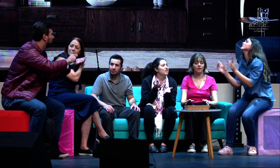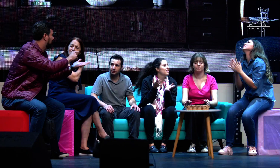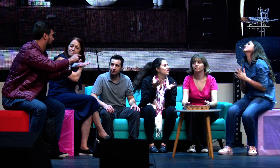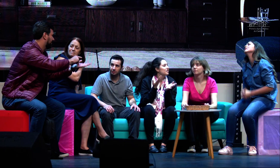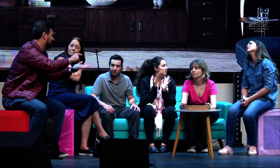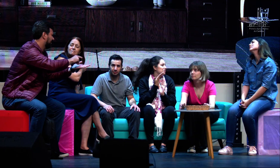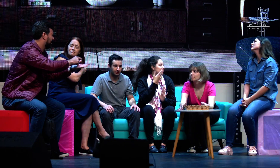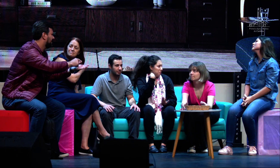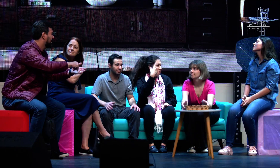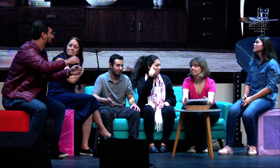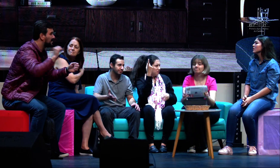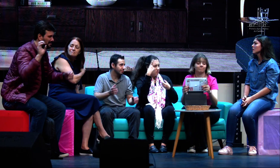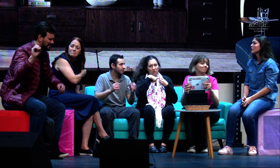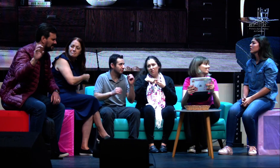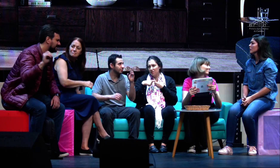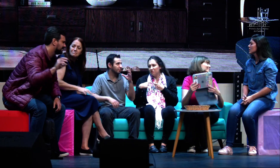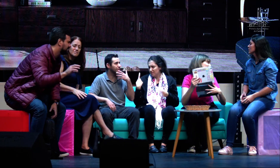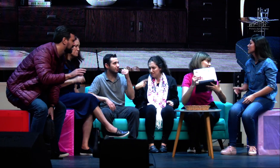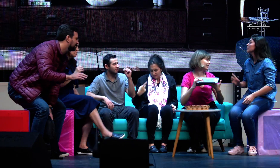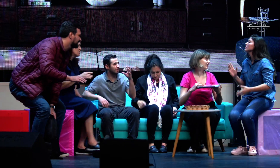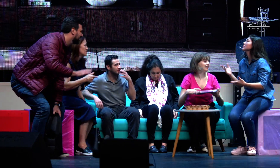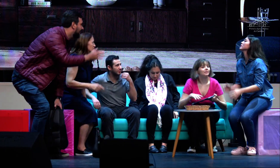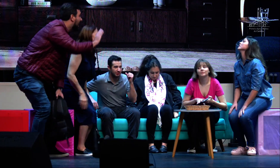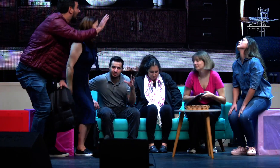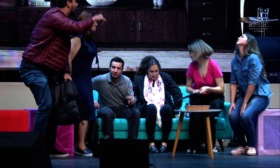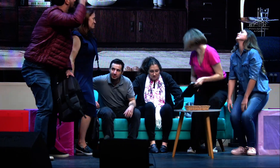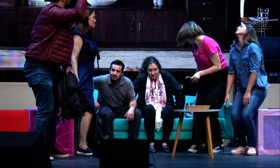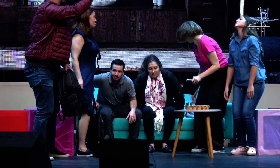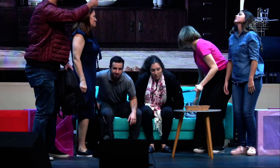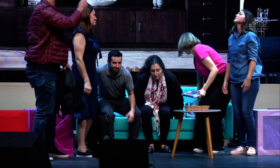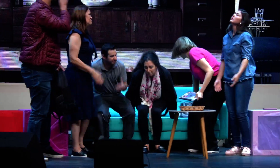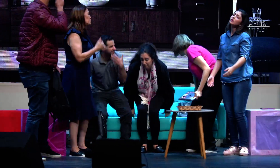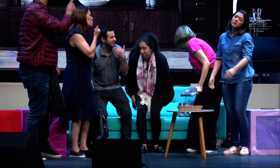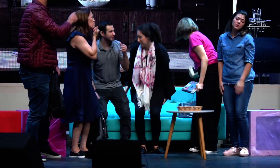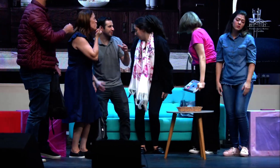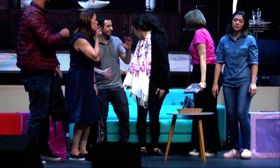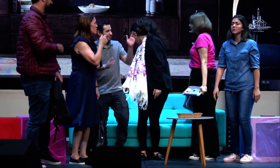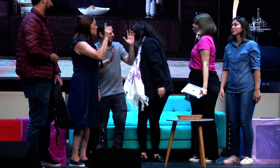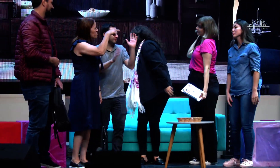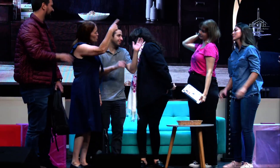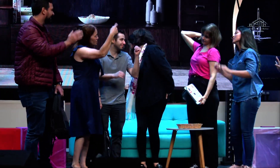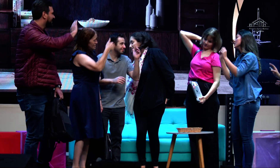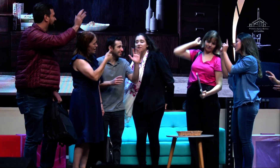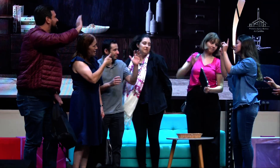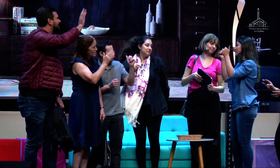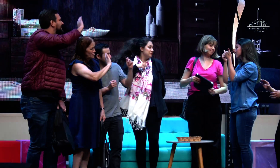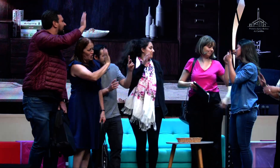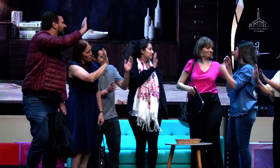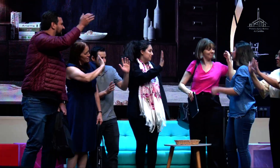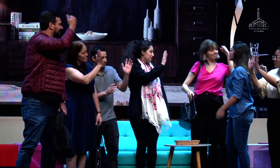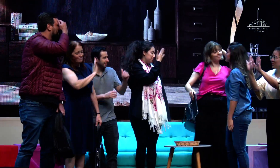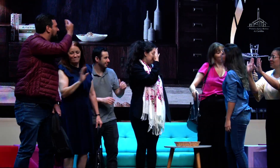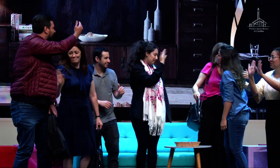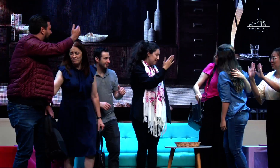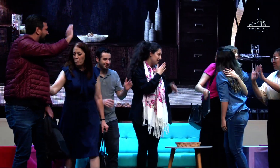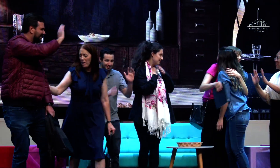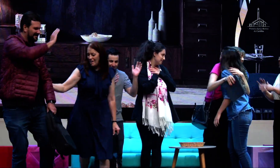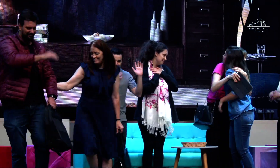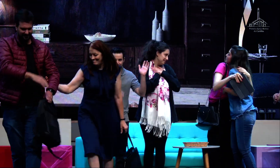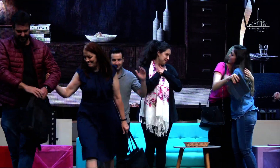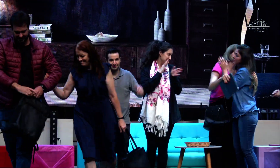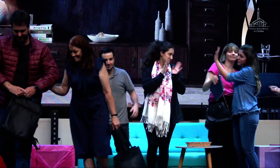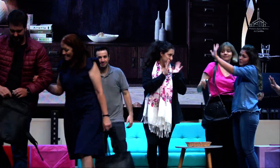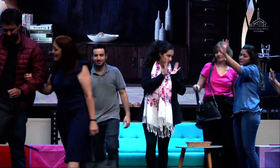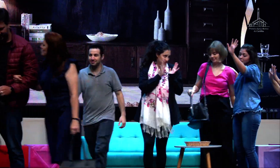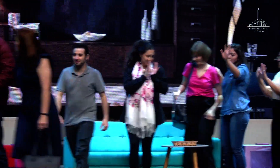Não, vocês podem ficar. É verdade, fiquem, nós, fiquem. É melhor a gente ir, tá bom? Fique. Tá bom, amanhã depois a gente se vê, tá certo? Tchau. Tá.